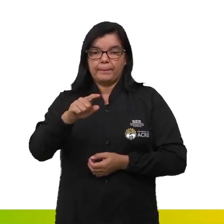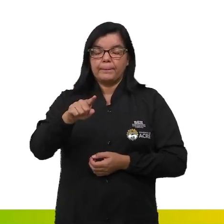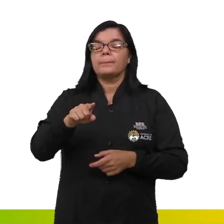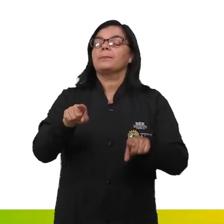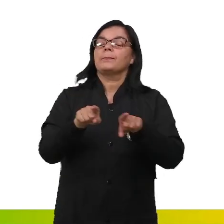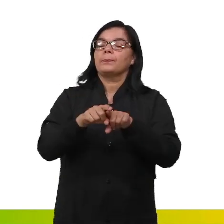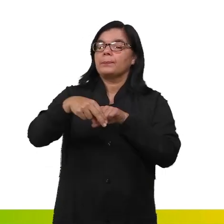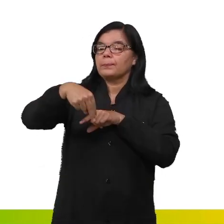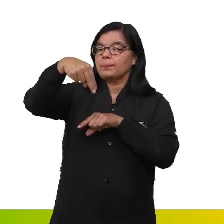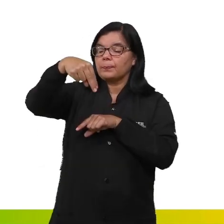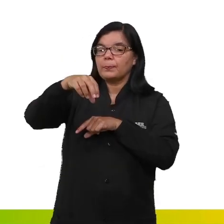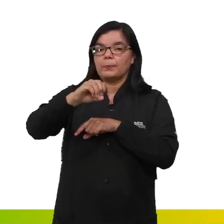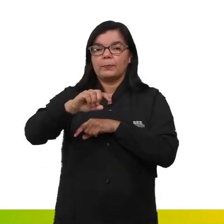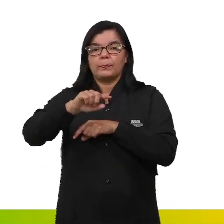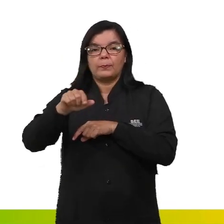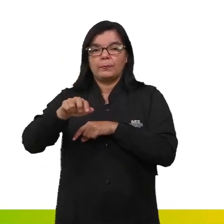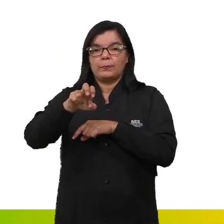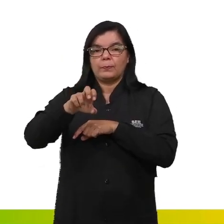que chega a